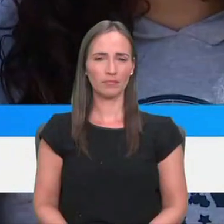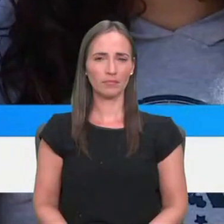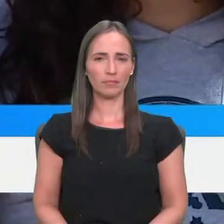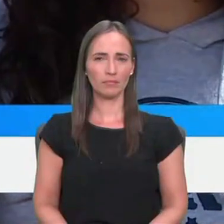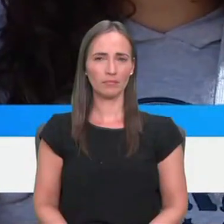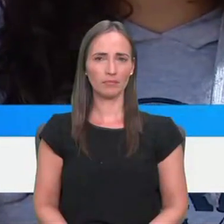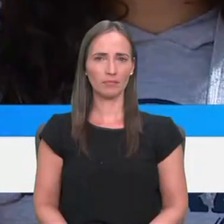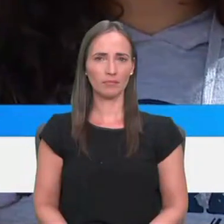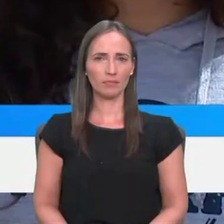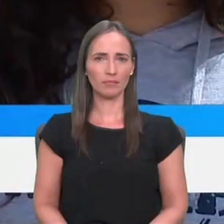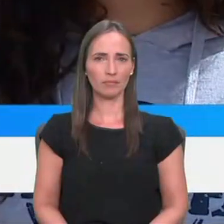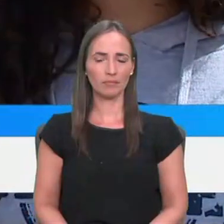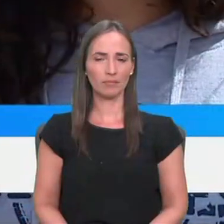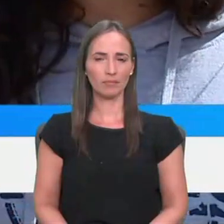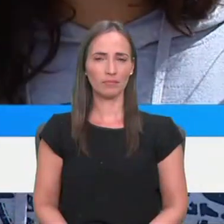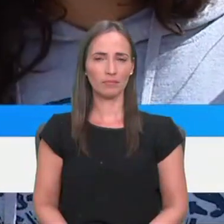de Beja